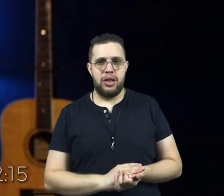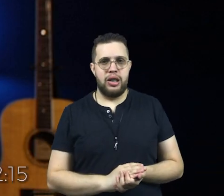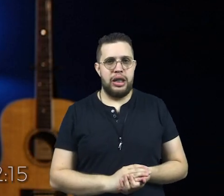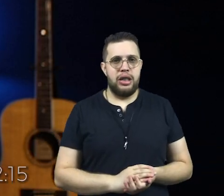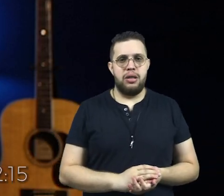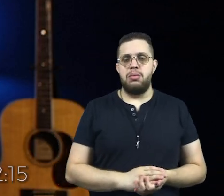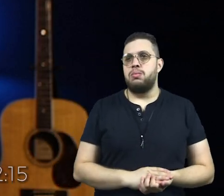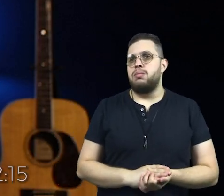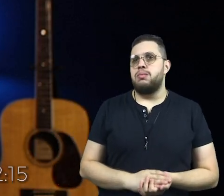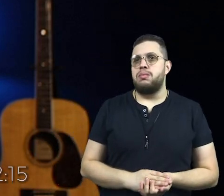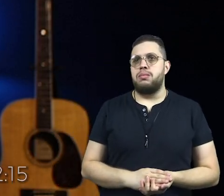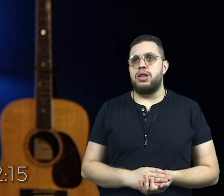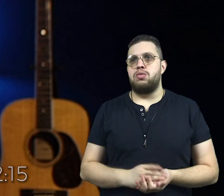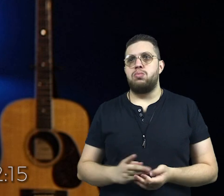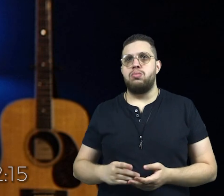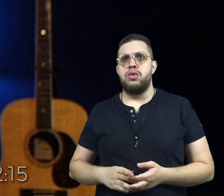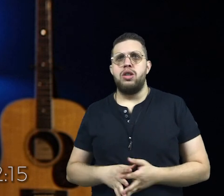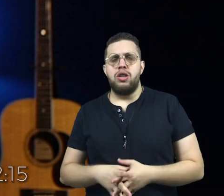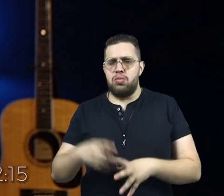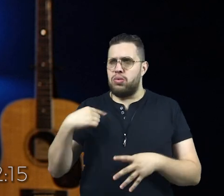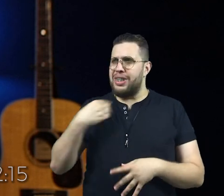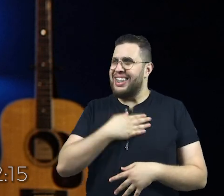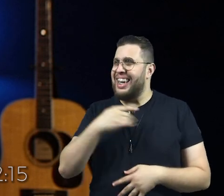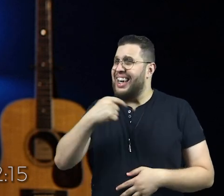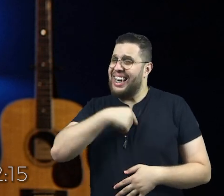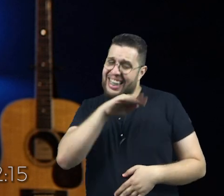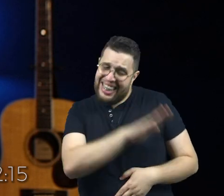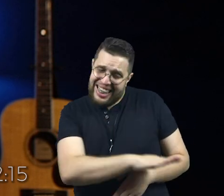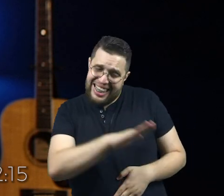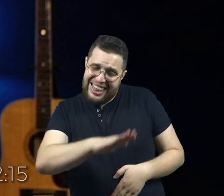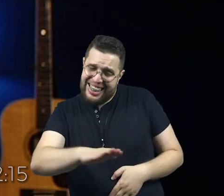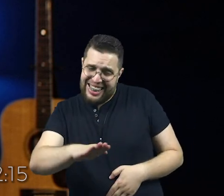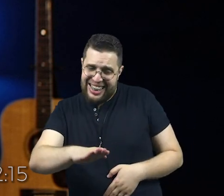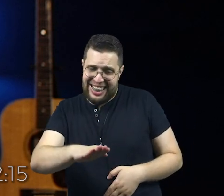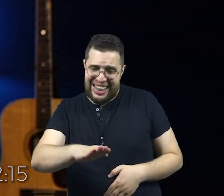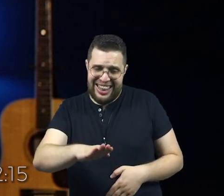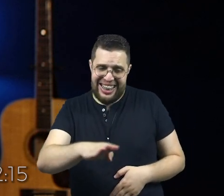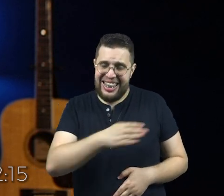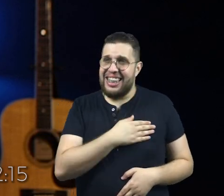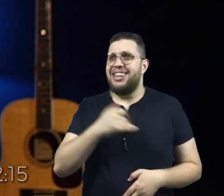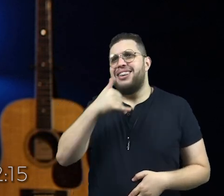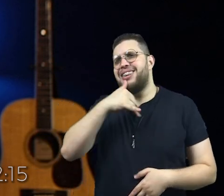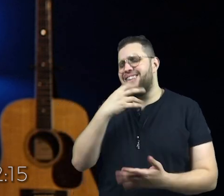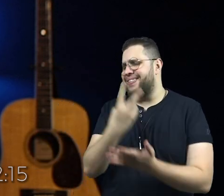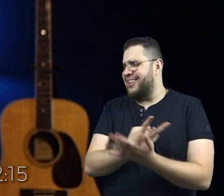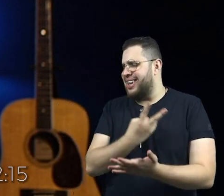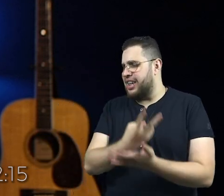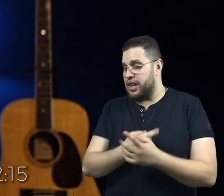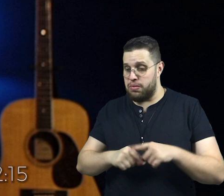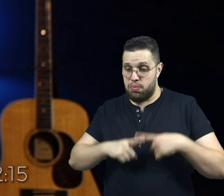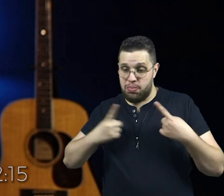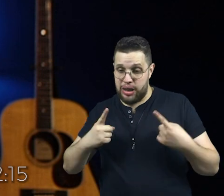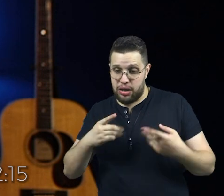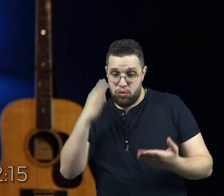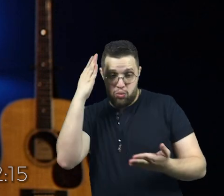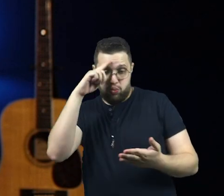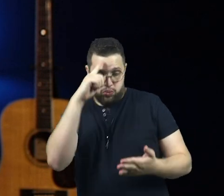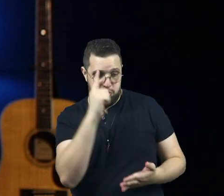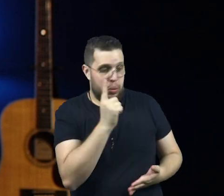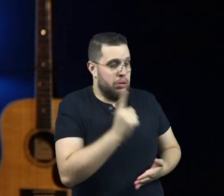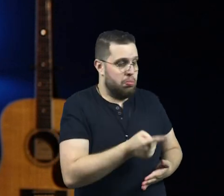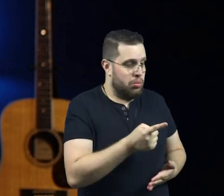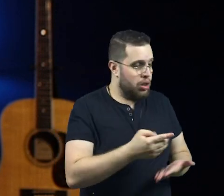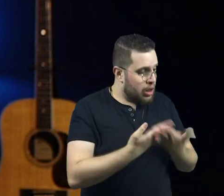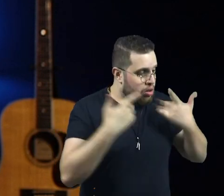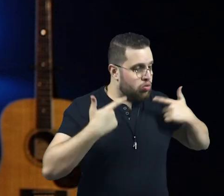a insensatez está ligada ao coração da criança, mas a vara da disciplina a livrará dela. Veja, está